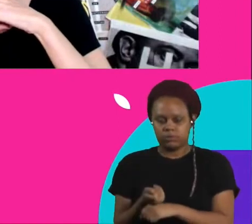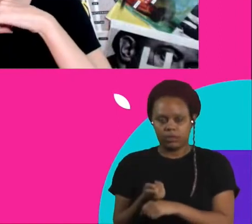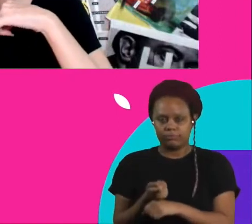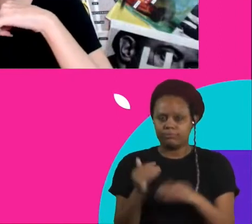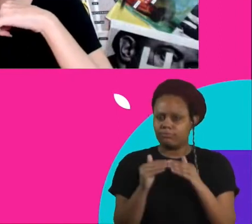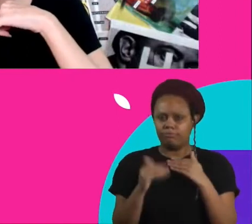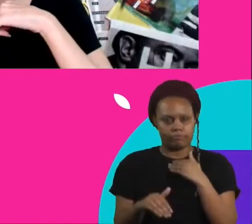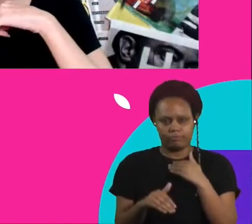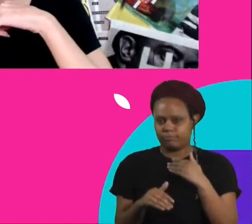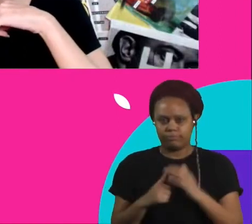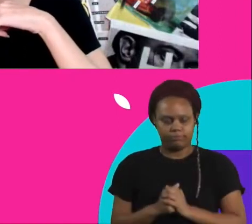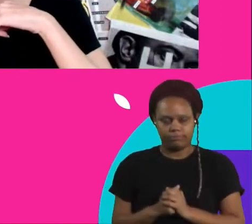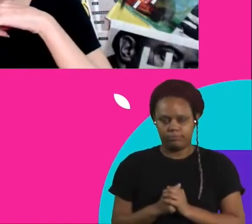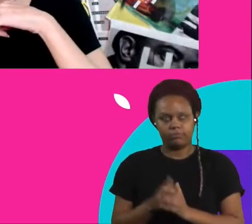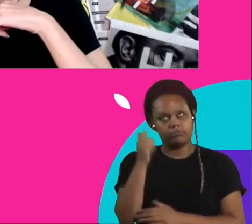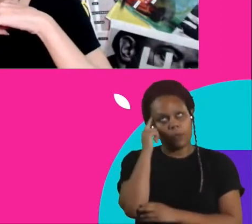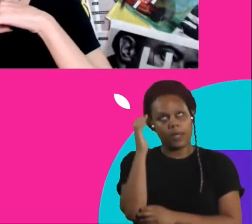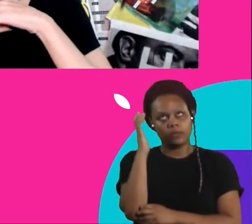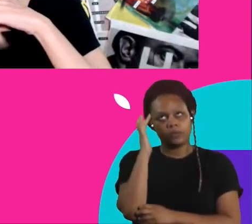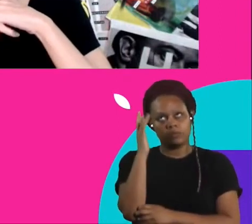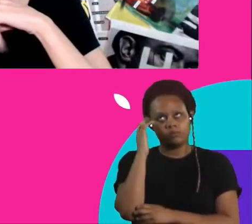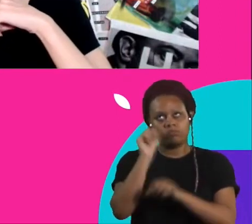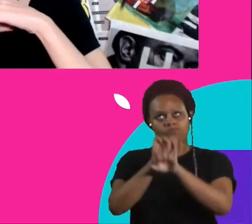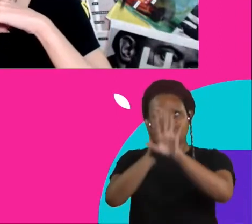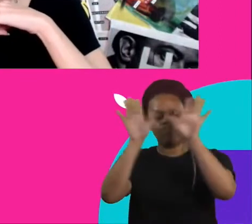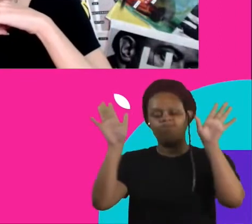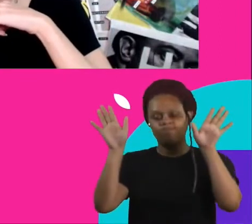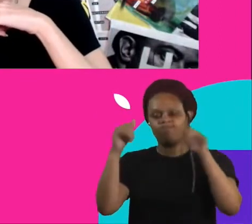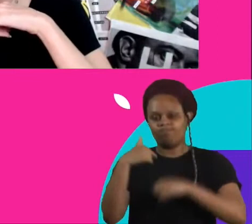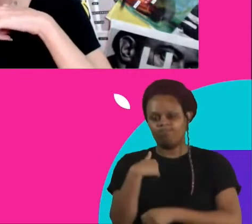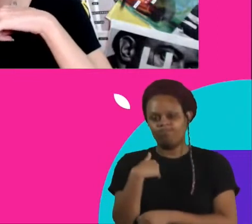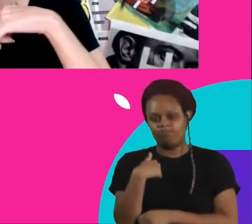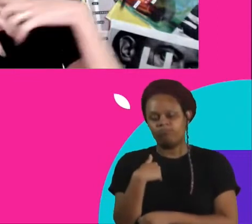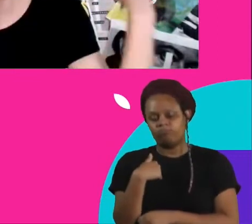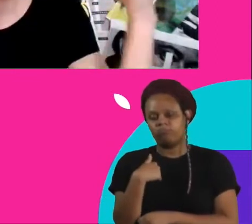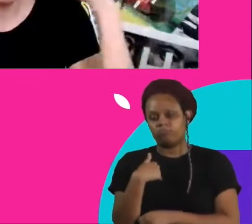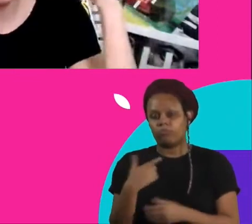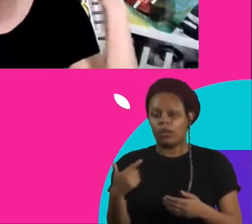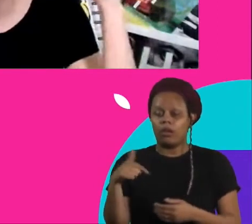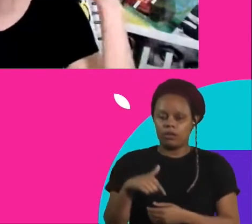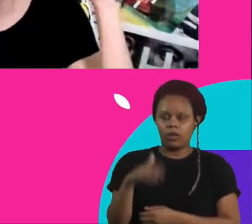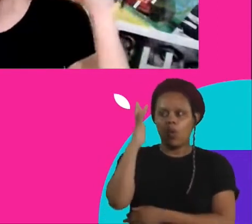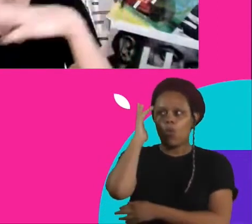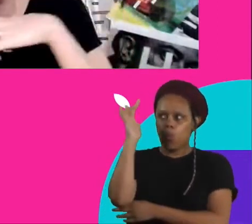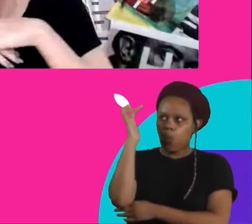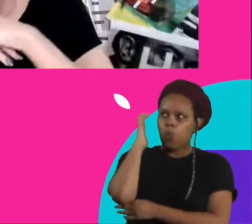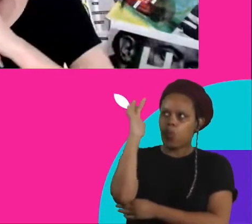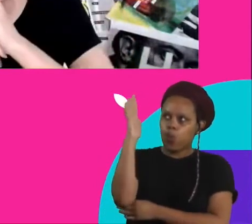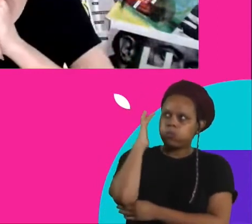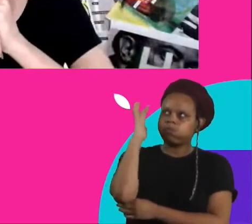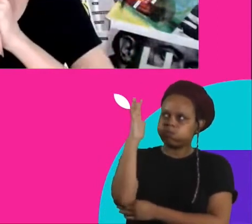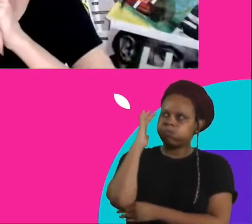concordo. Eu penso. Claro que eu estou aqui numa grande teorização, idealização de um